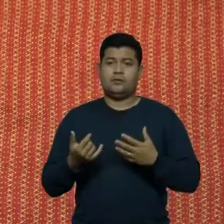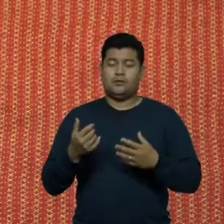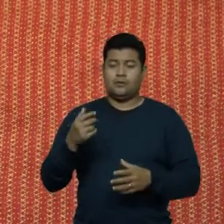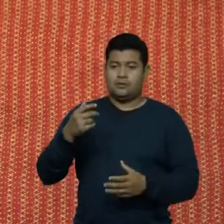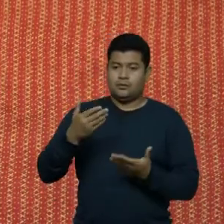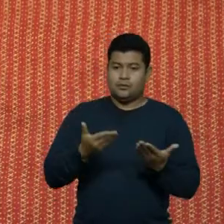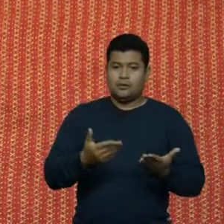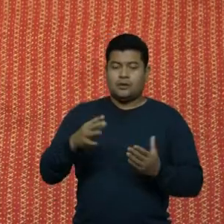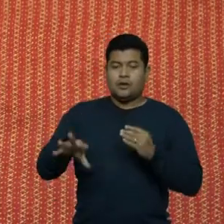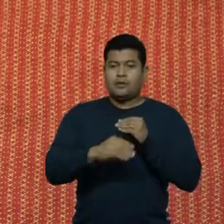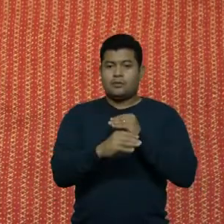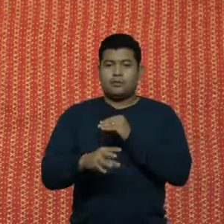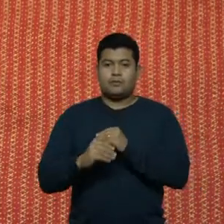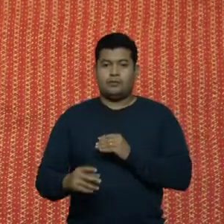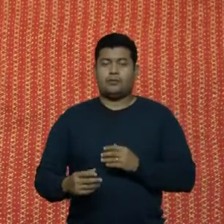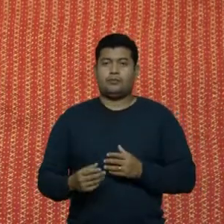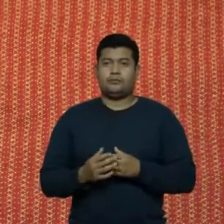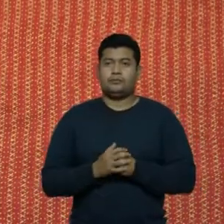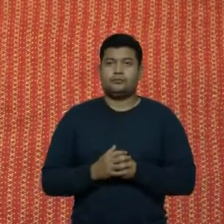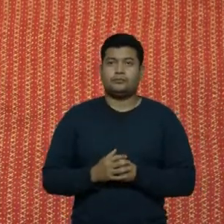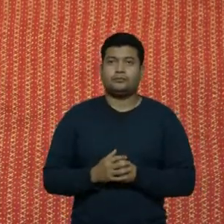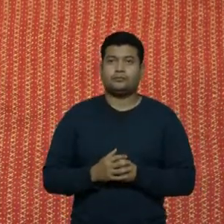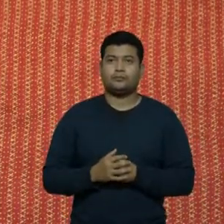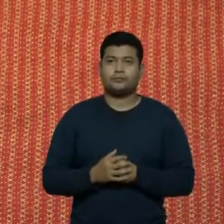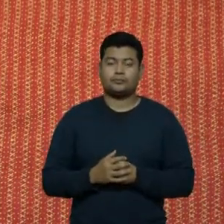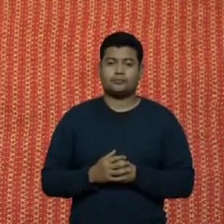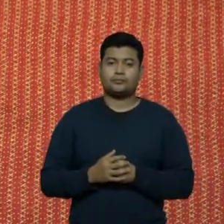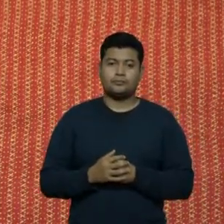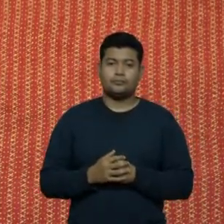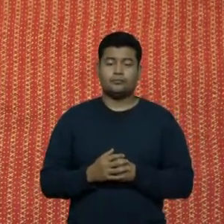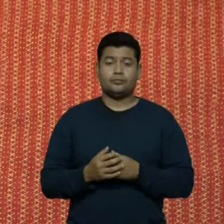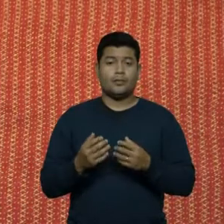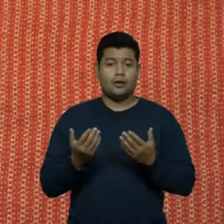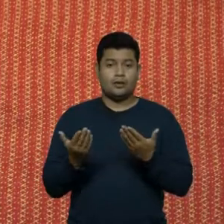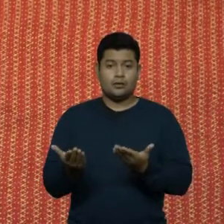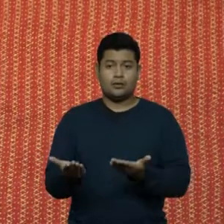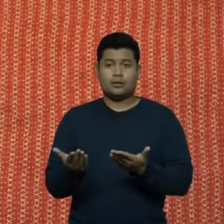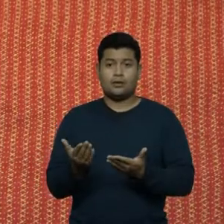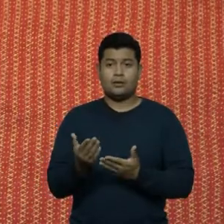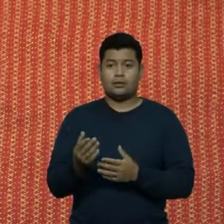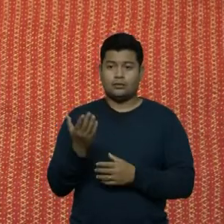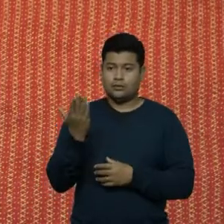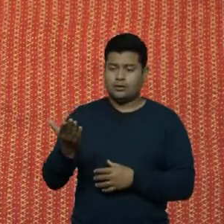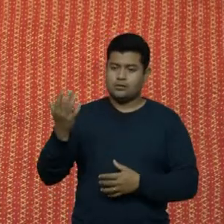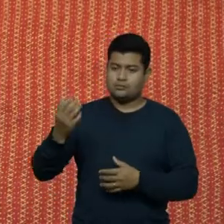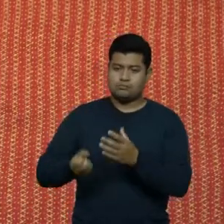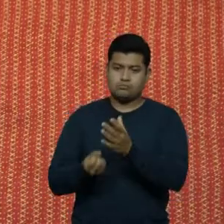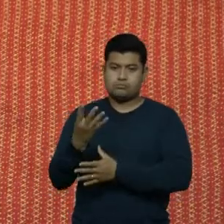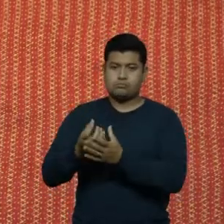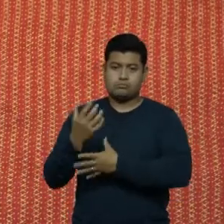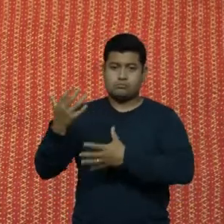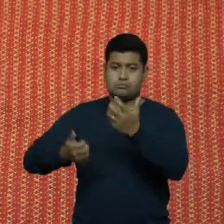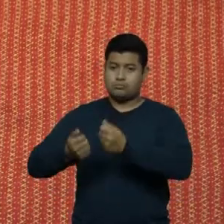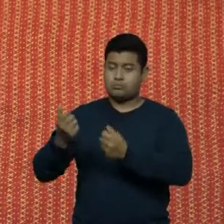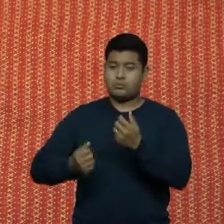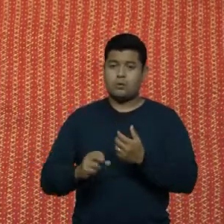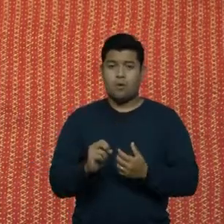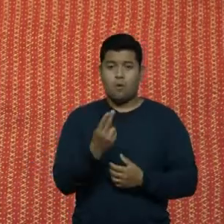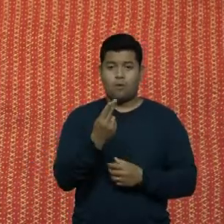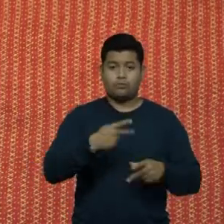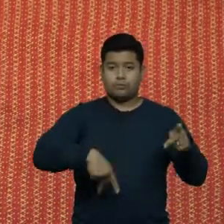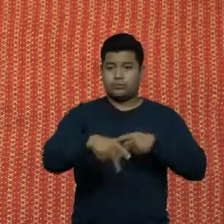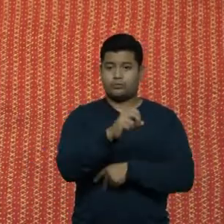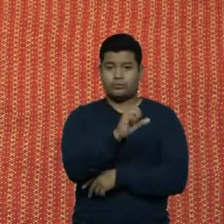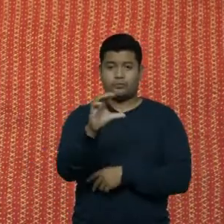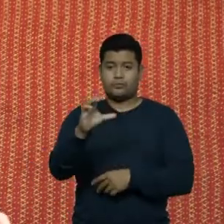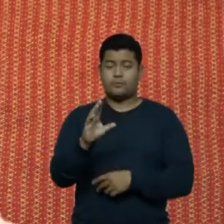que os catarinenses têm um benefício nesse momento tanto o produtor de leite o Catarinense forma geral o